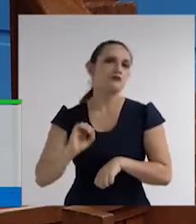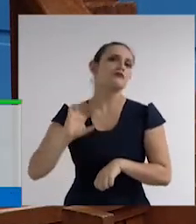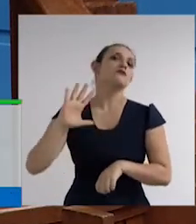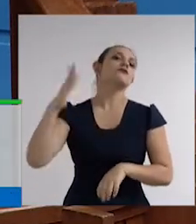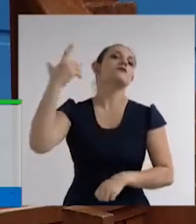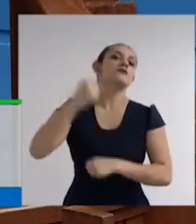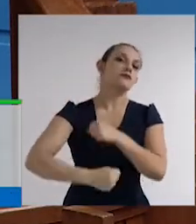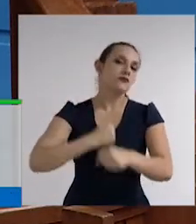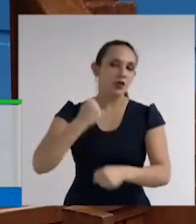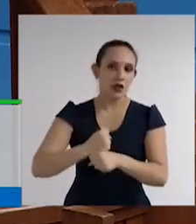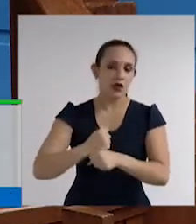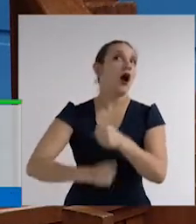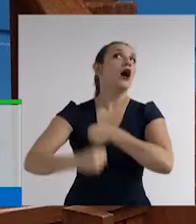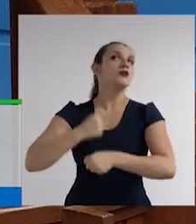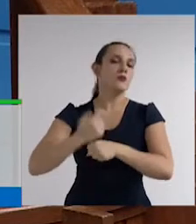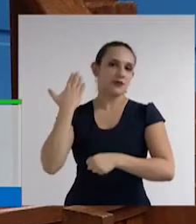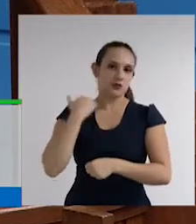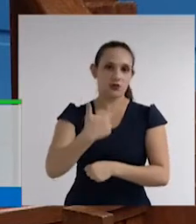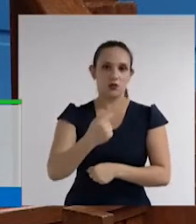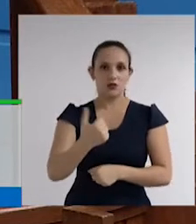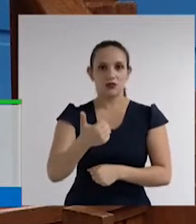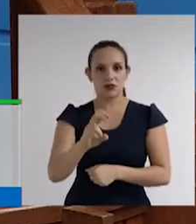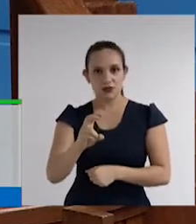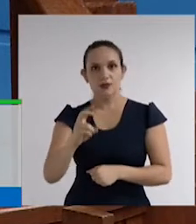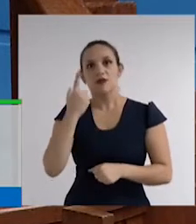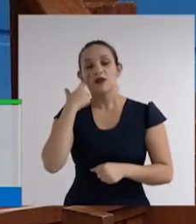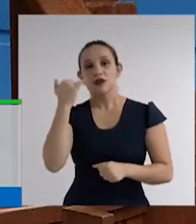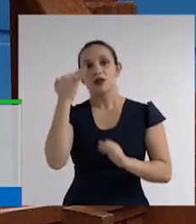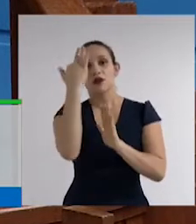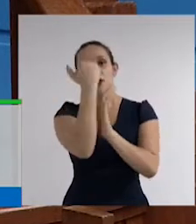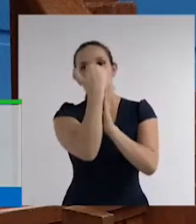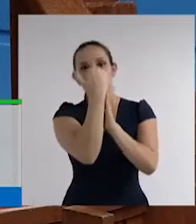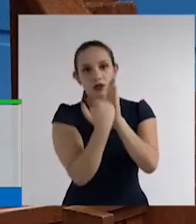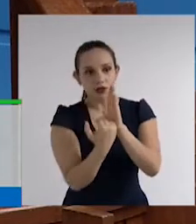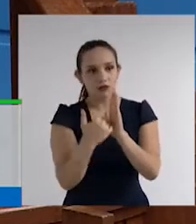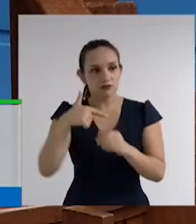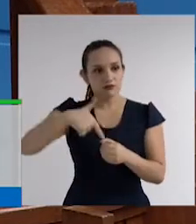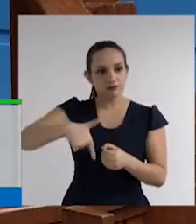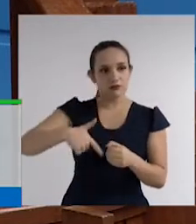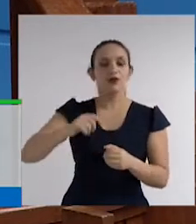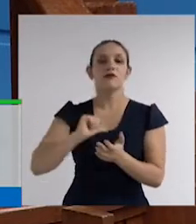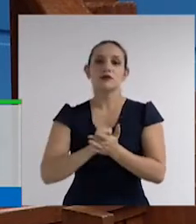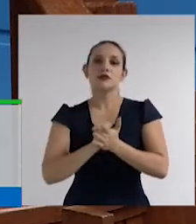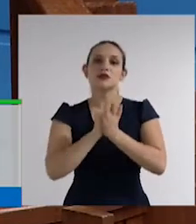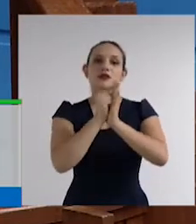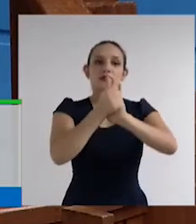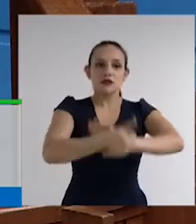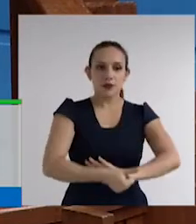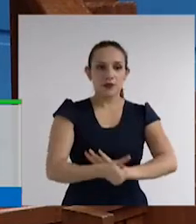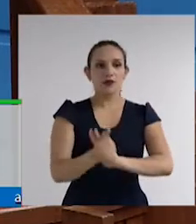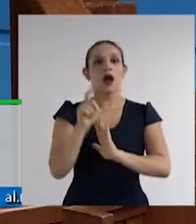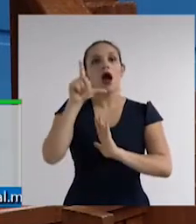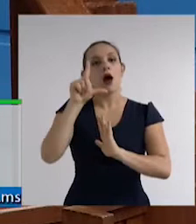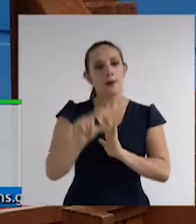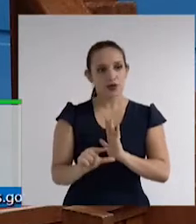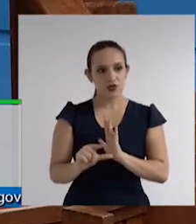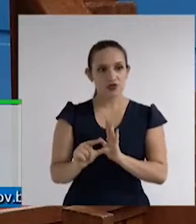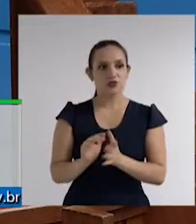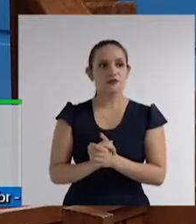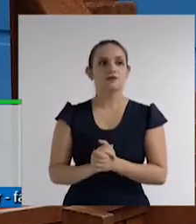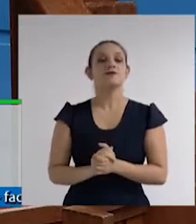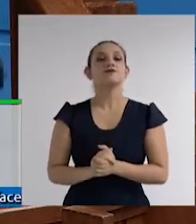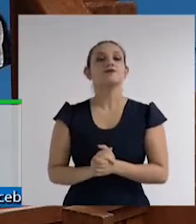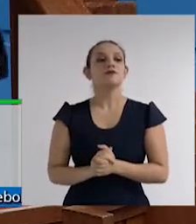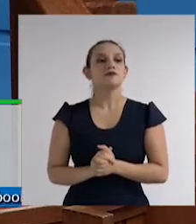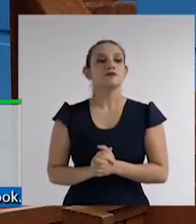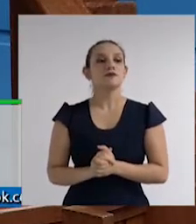de Acompanhamento do Preço dos Combustíveis no Estado. 6 meses o diesel foi baixado de 17 para